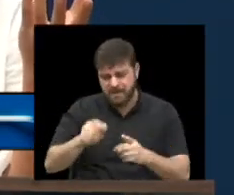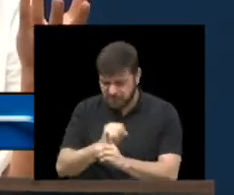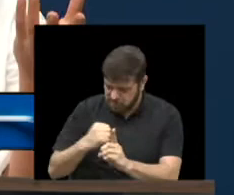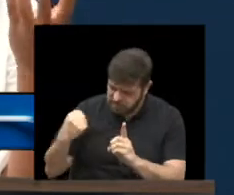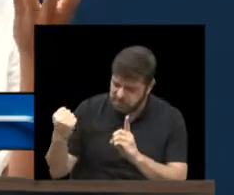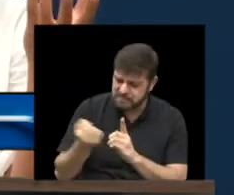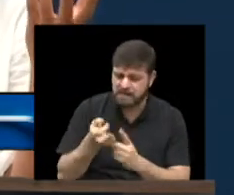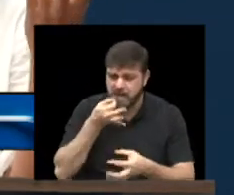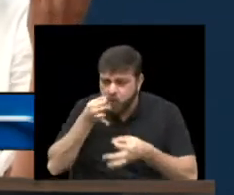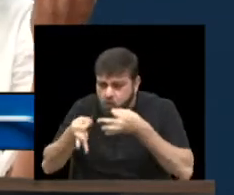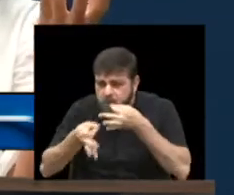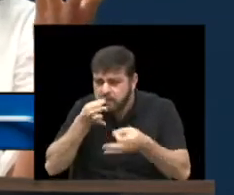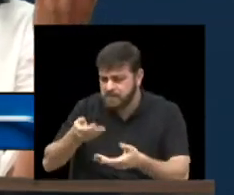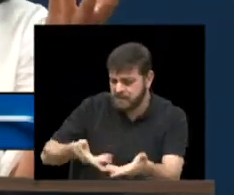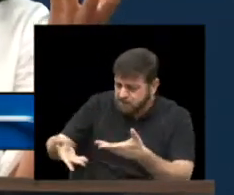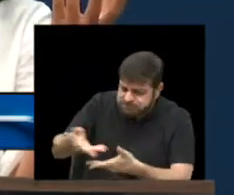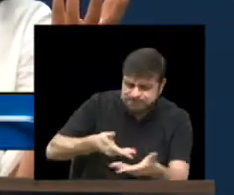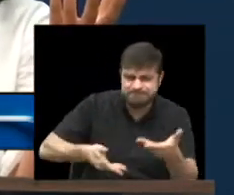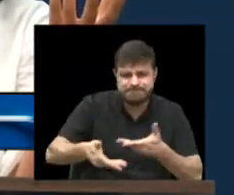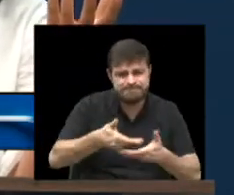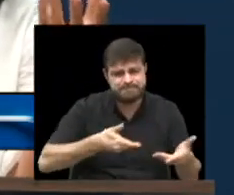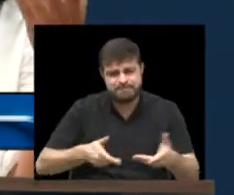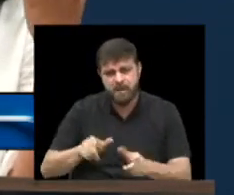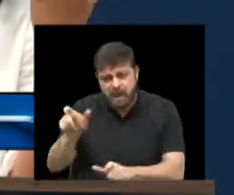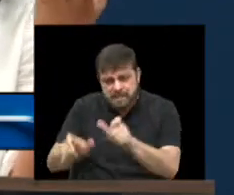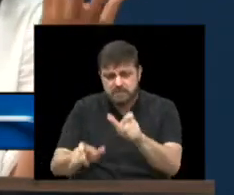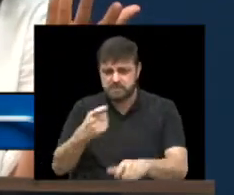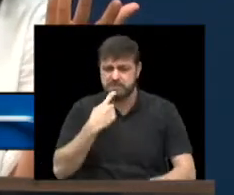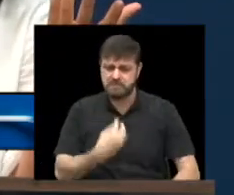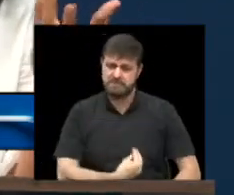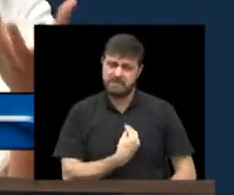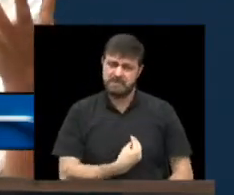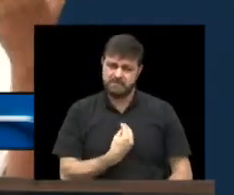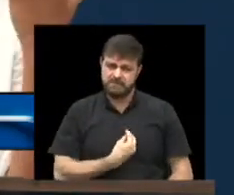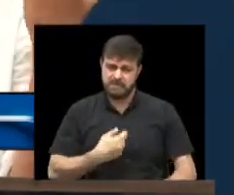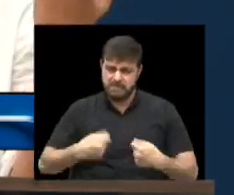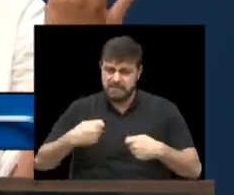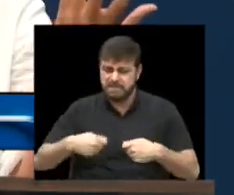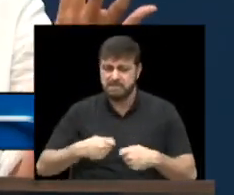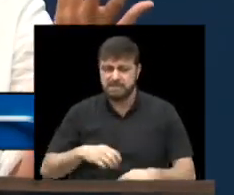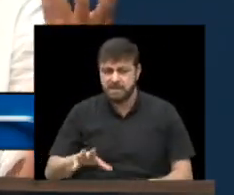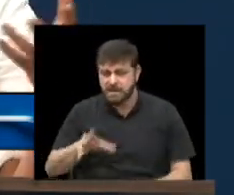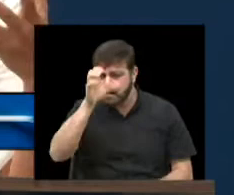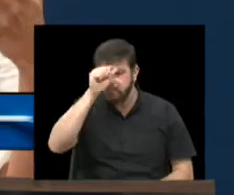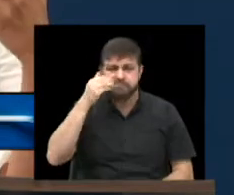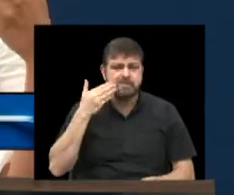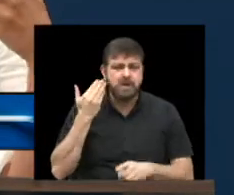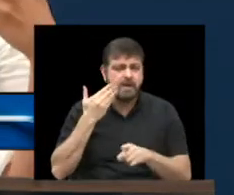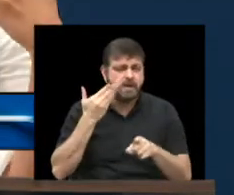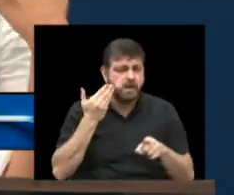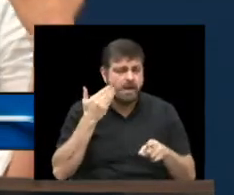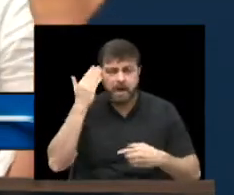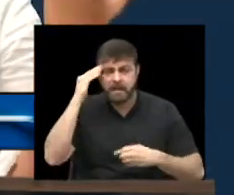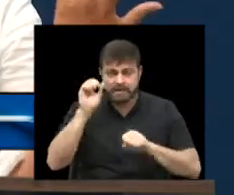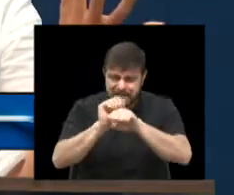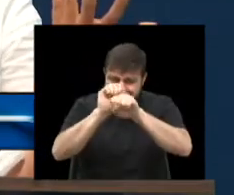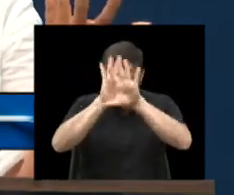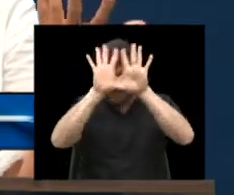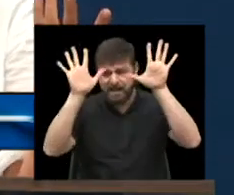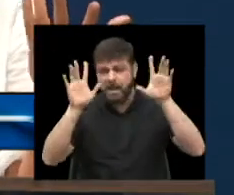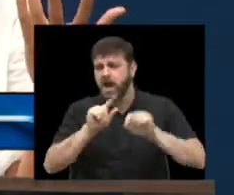sociedade. O conjunto das pessoas aqui no município tem que discutir isso, tem que ter acesso a isso, tem que ser